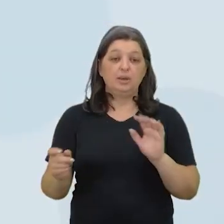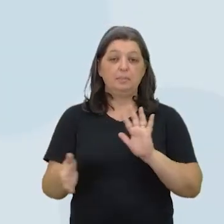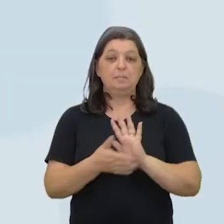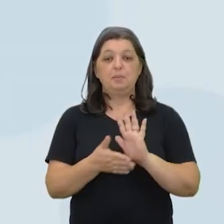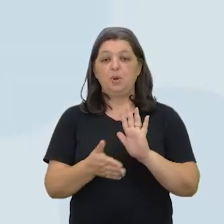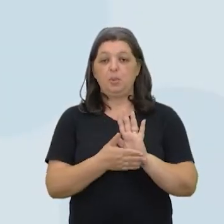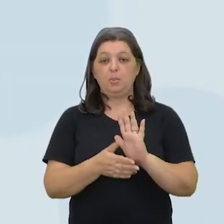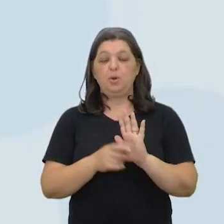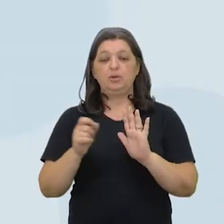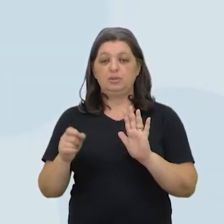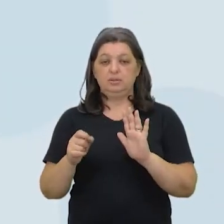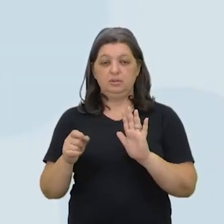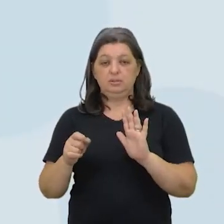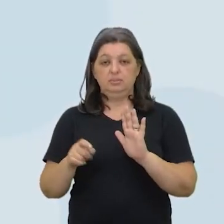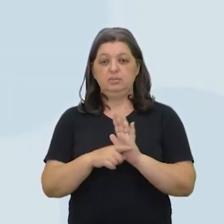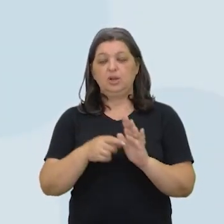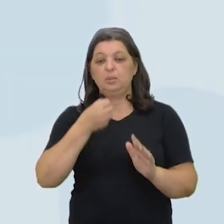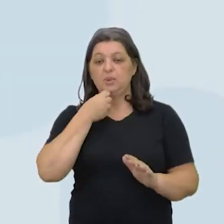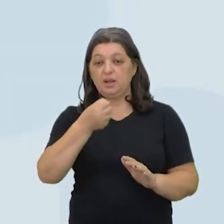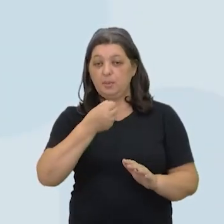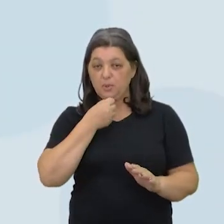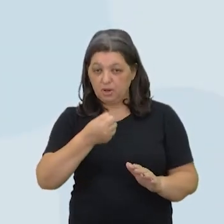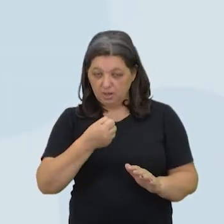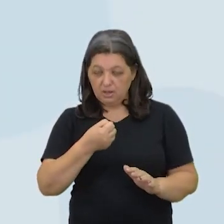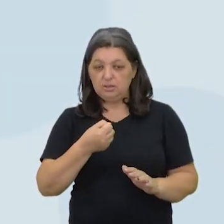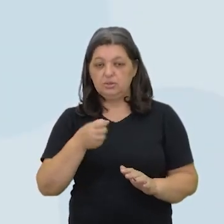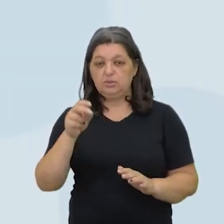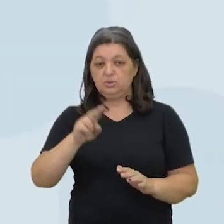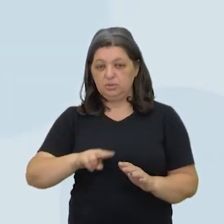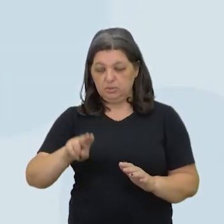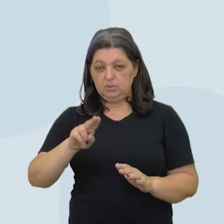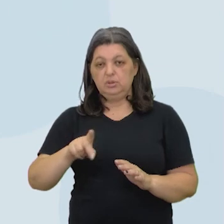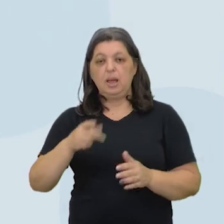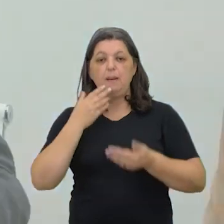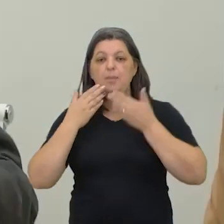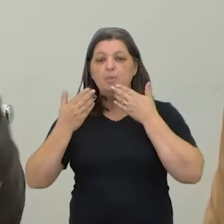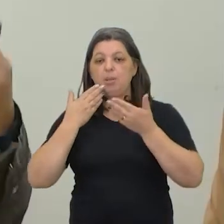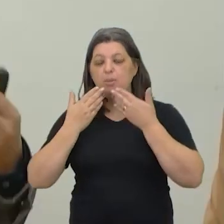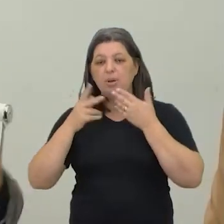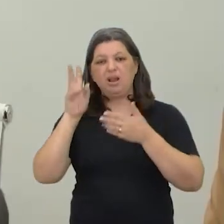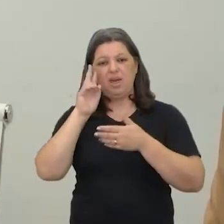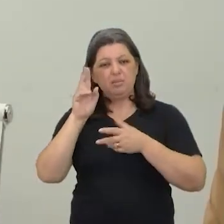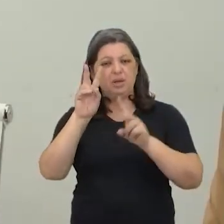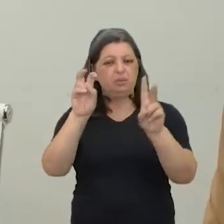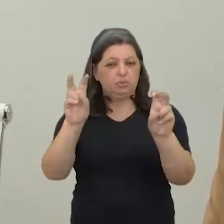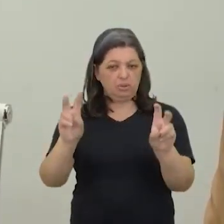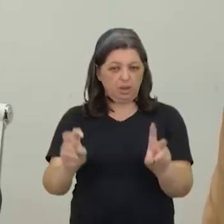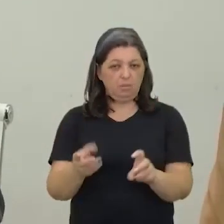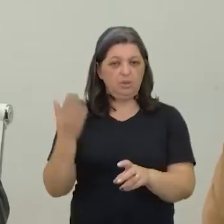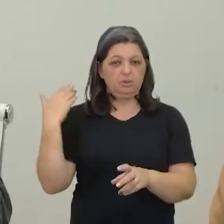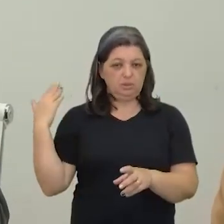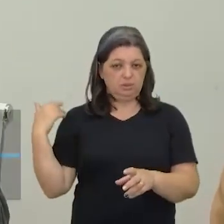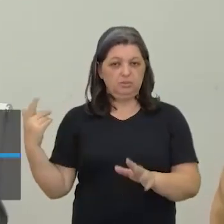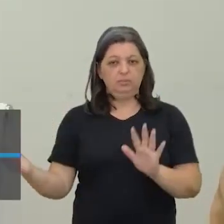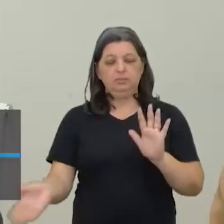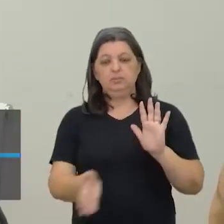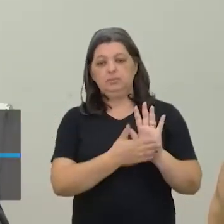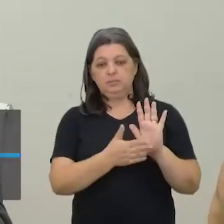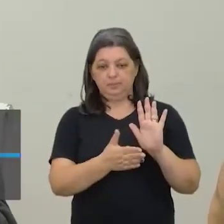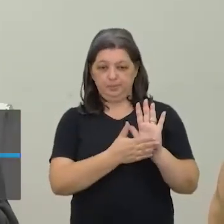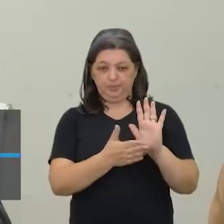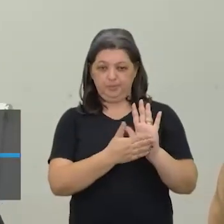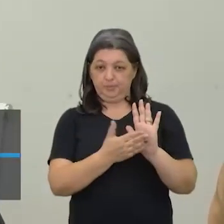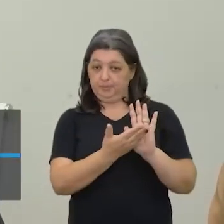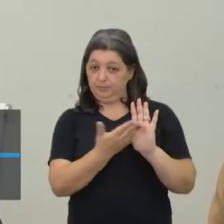a elaboração de uma reportagem através da nossa conversa, lembramos alguns assuntos, para propor para